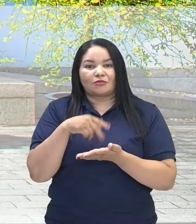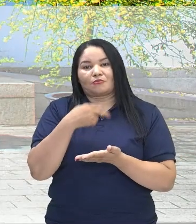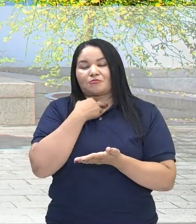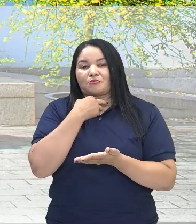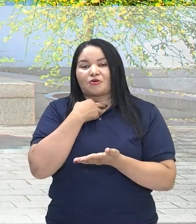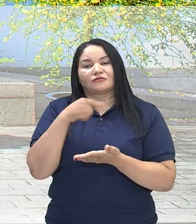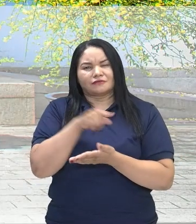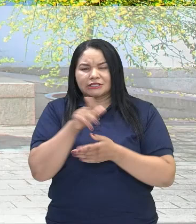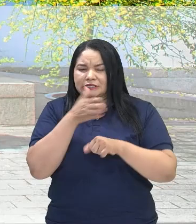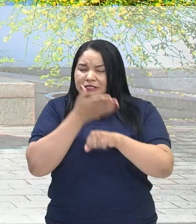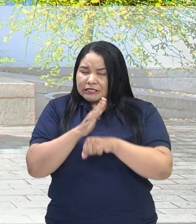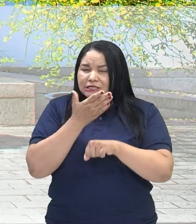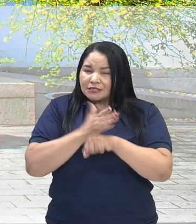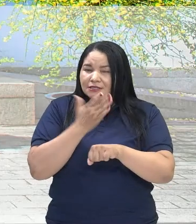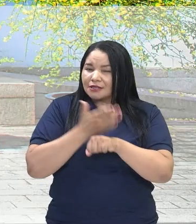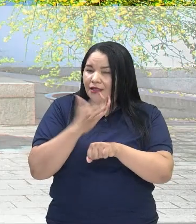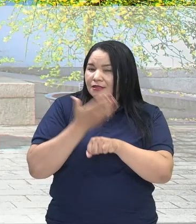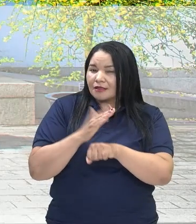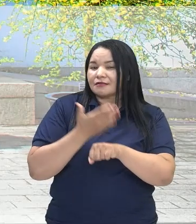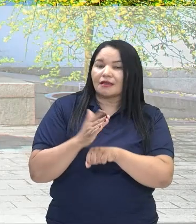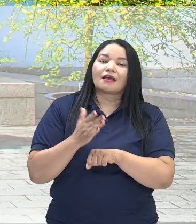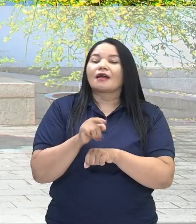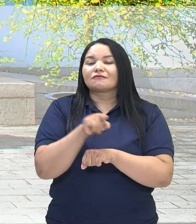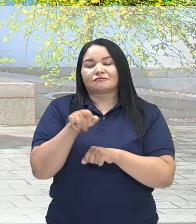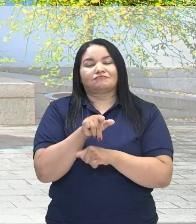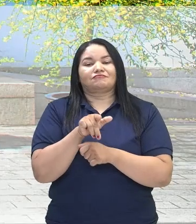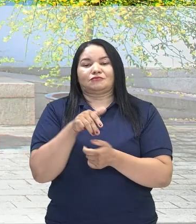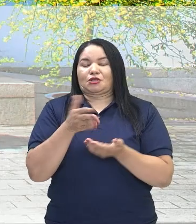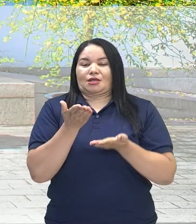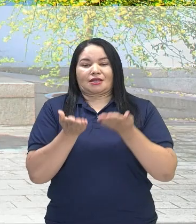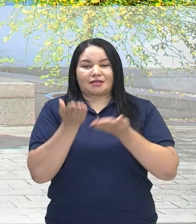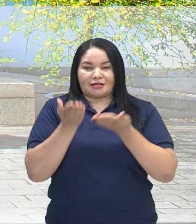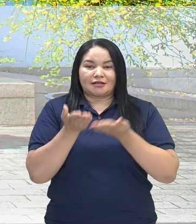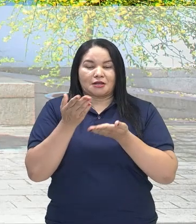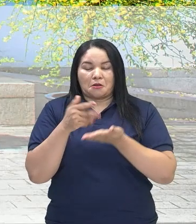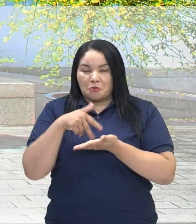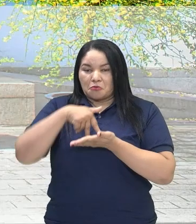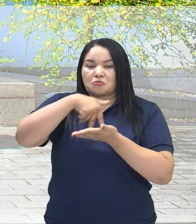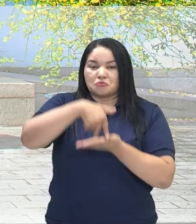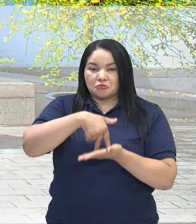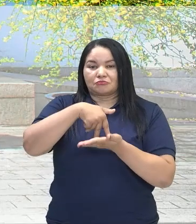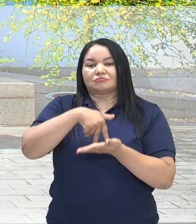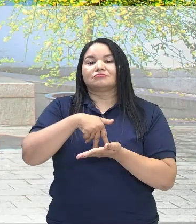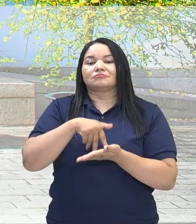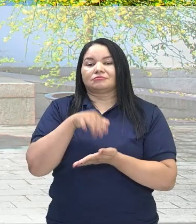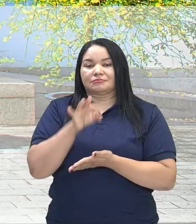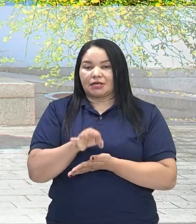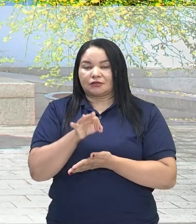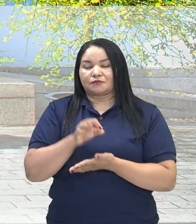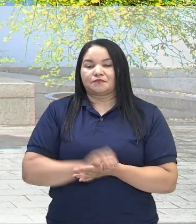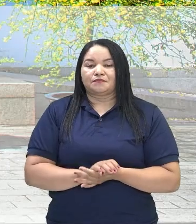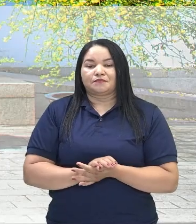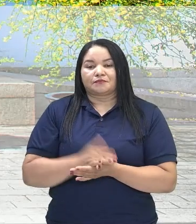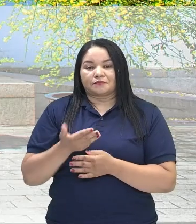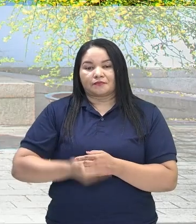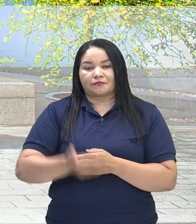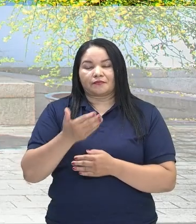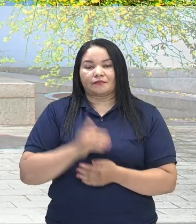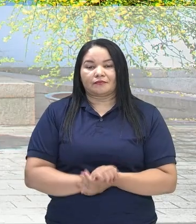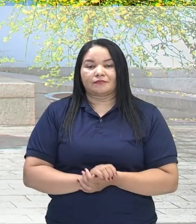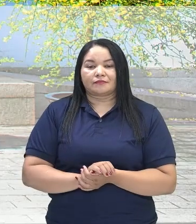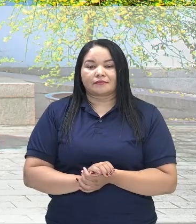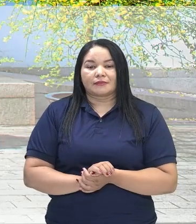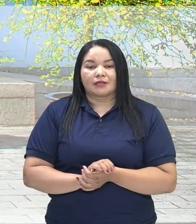treinar tanto que você vai ter aí um bom equilíbrio e uma boa postura, certo? Prosseguindo, esses